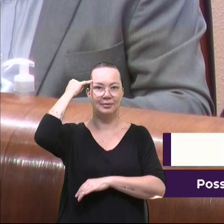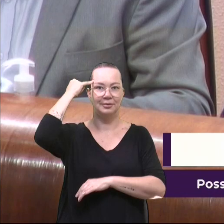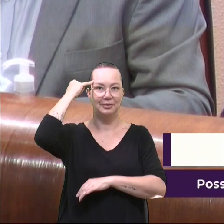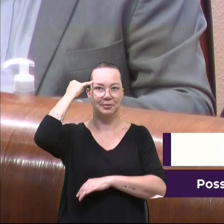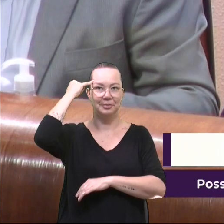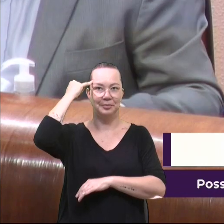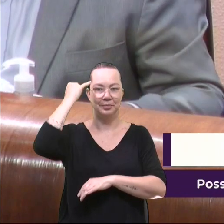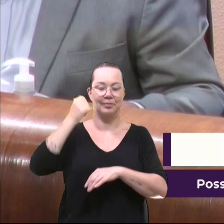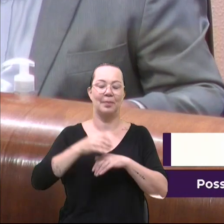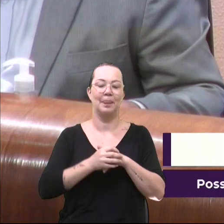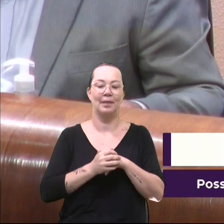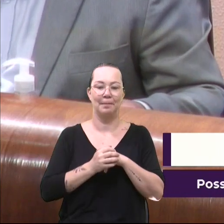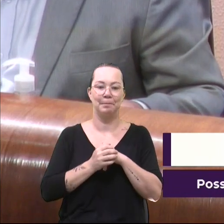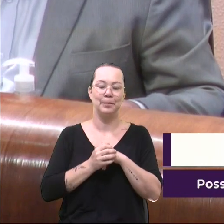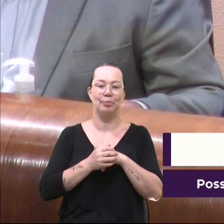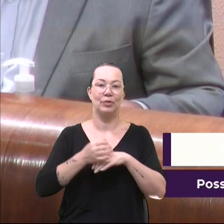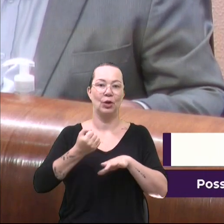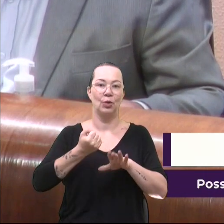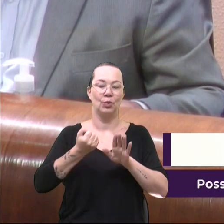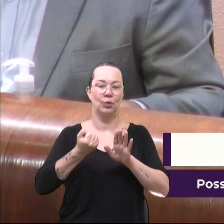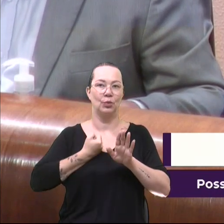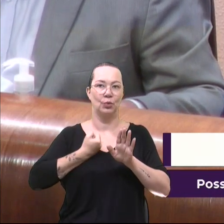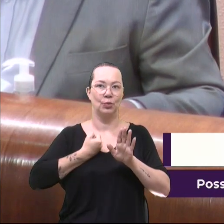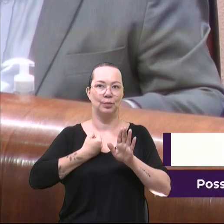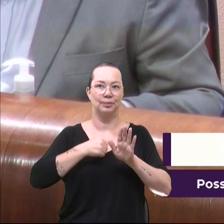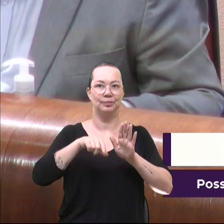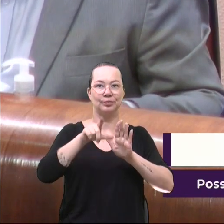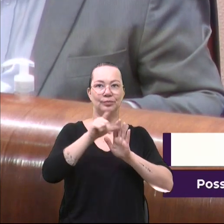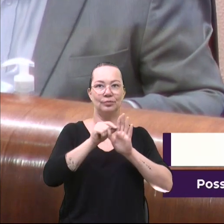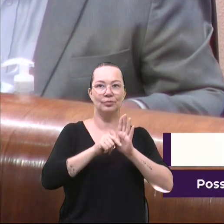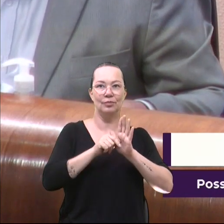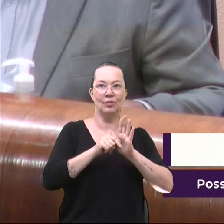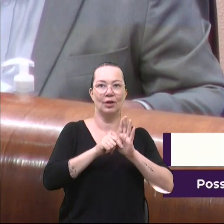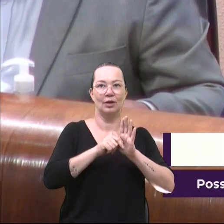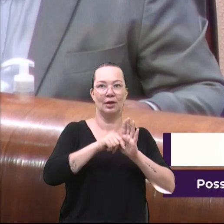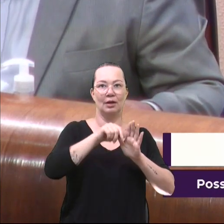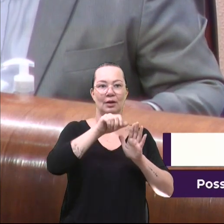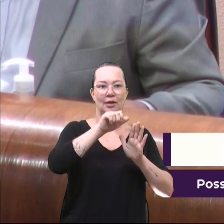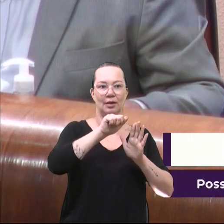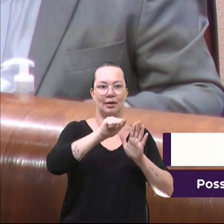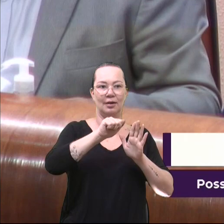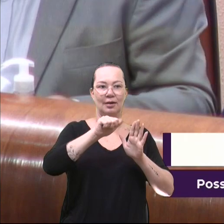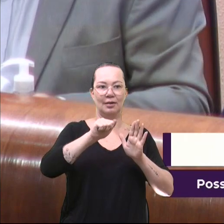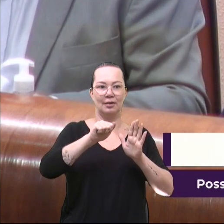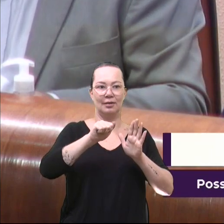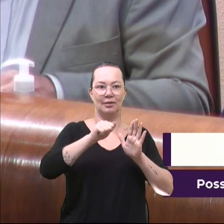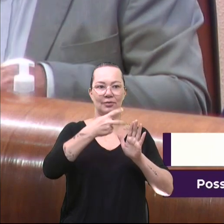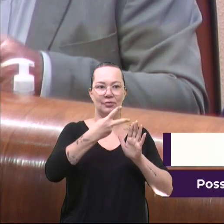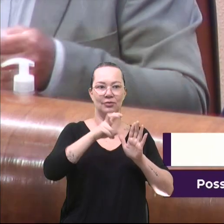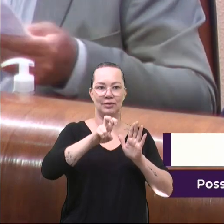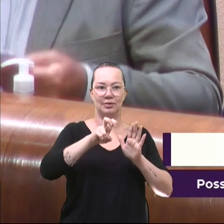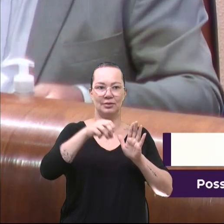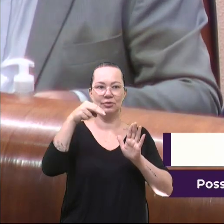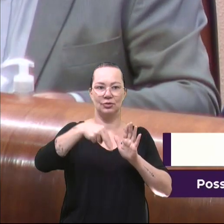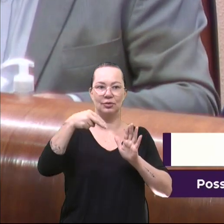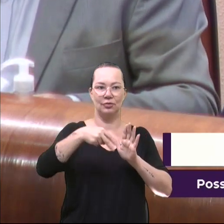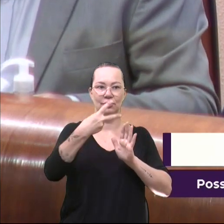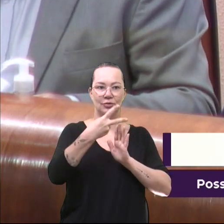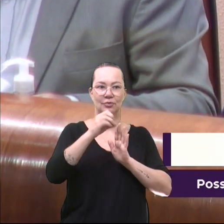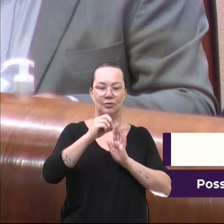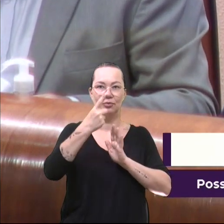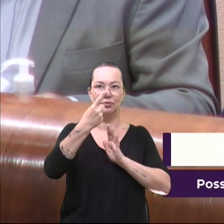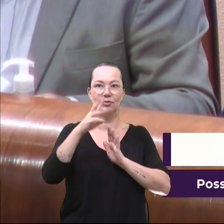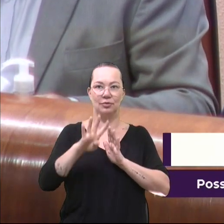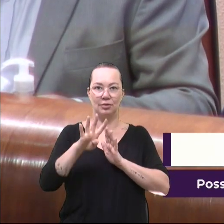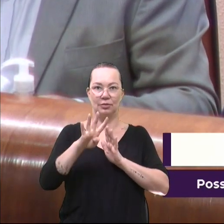número 244/A, de 25 de novembro de 2014, deu posse à mesa diretora da Casa para o exercício